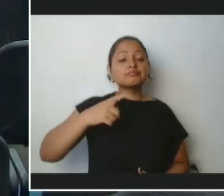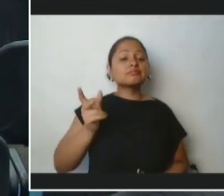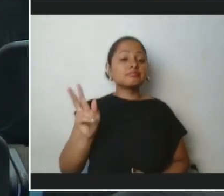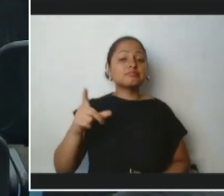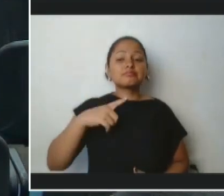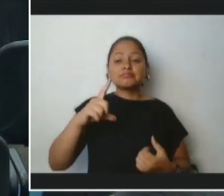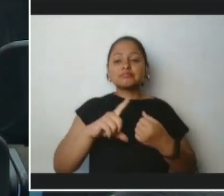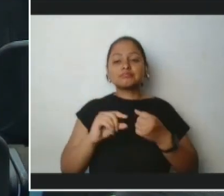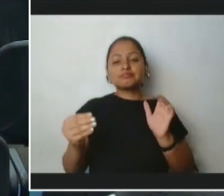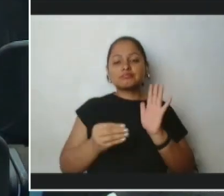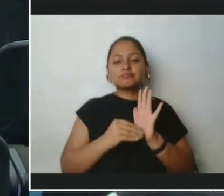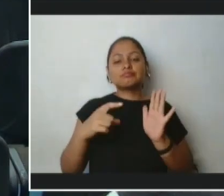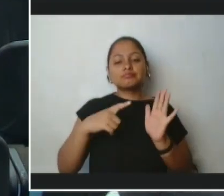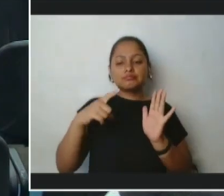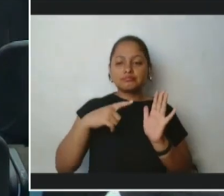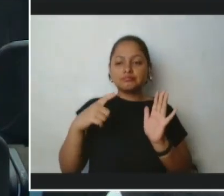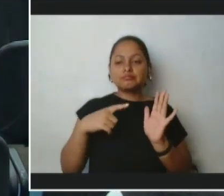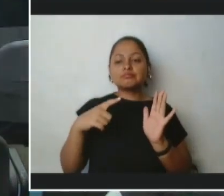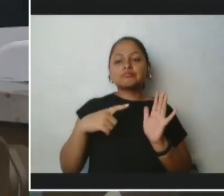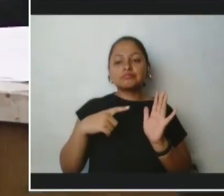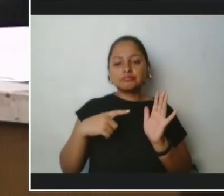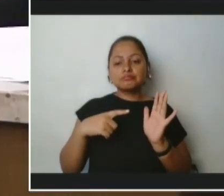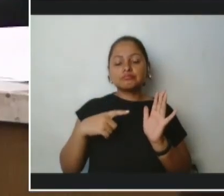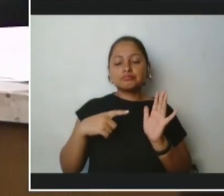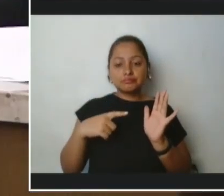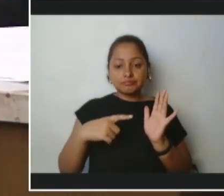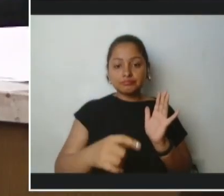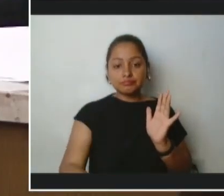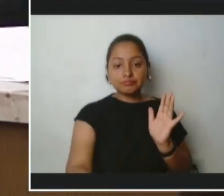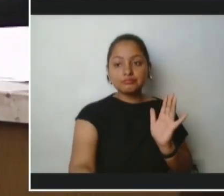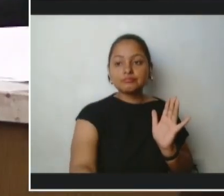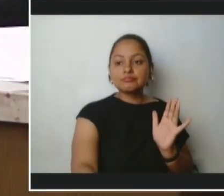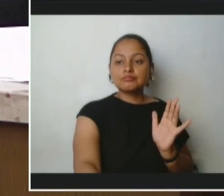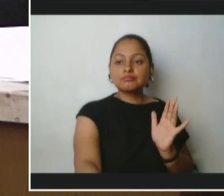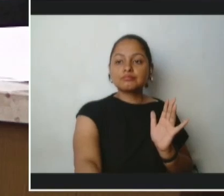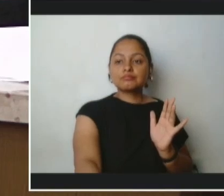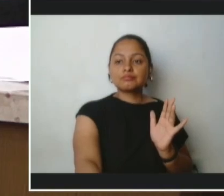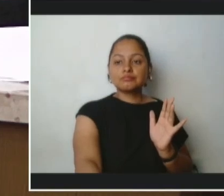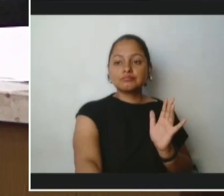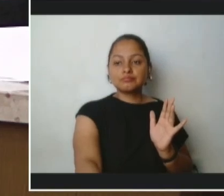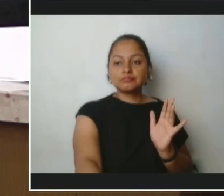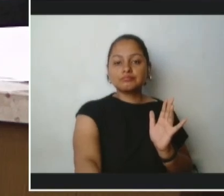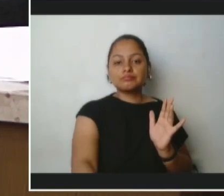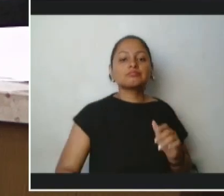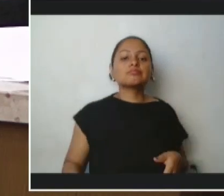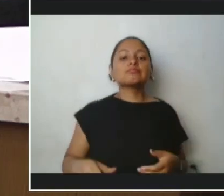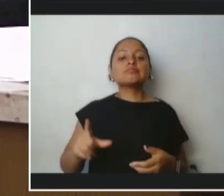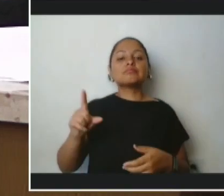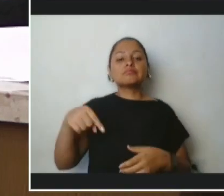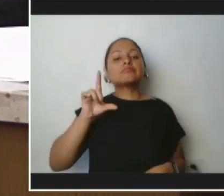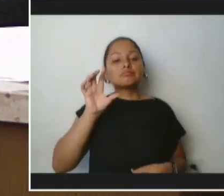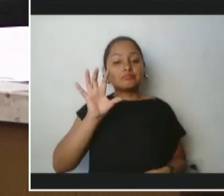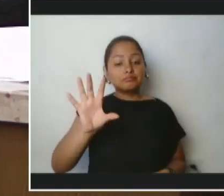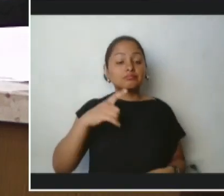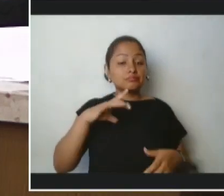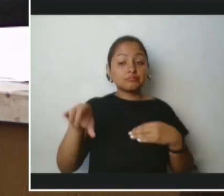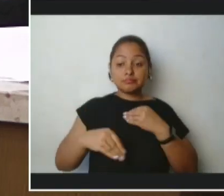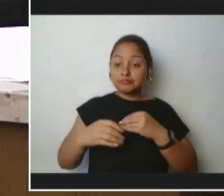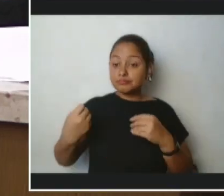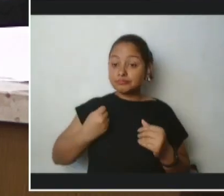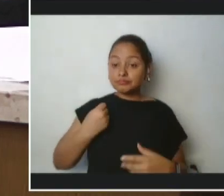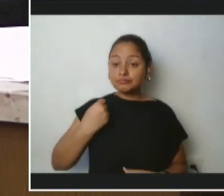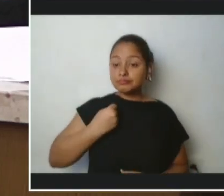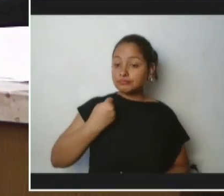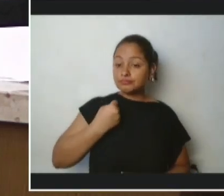artigo ele cita a questão da reforma previdenciária. Então, esse é um item que é